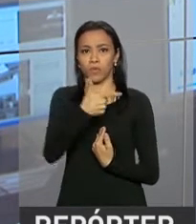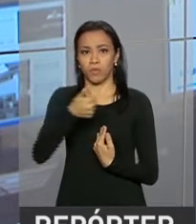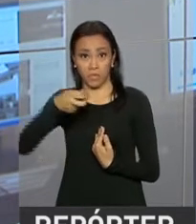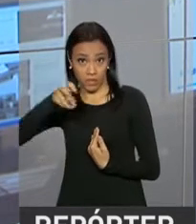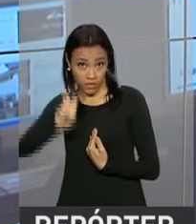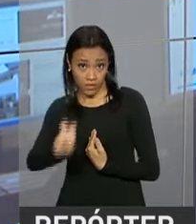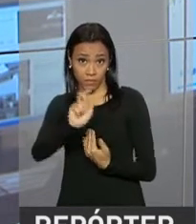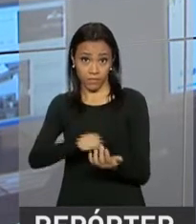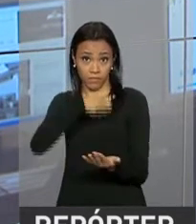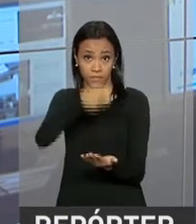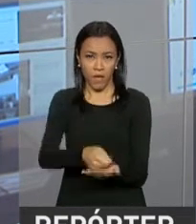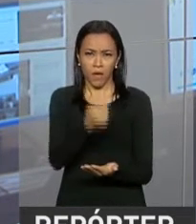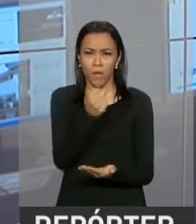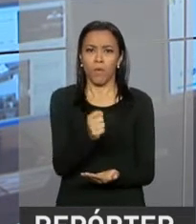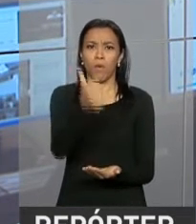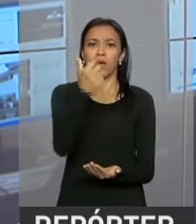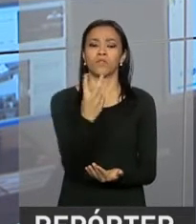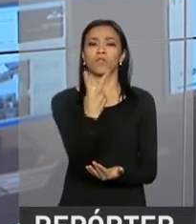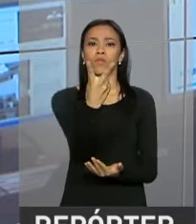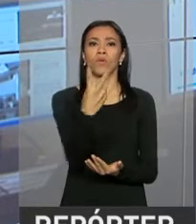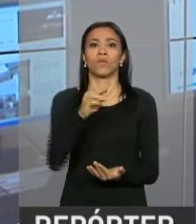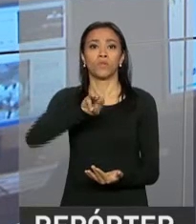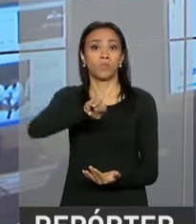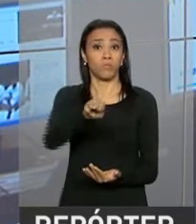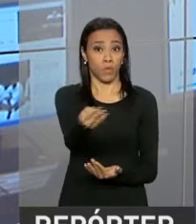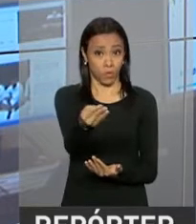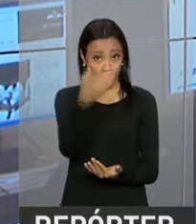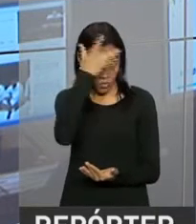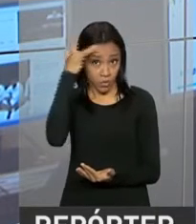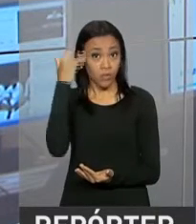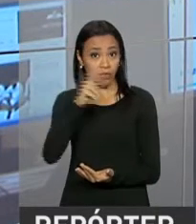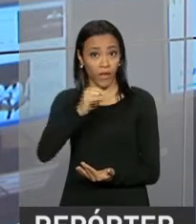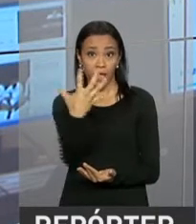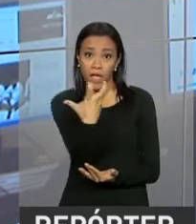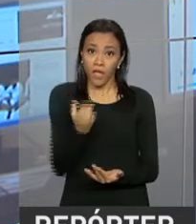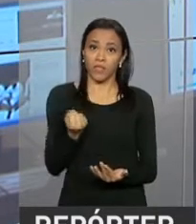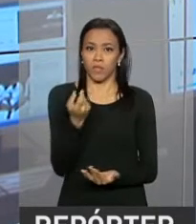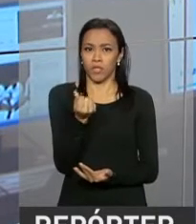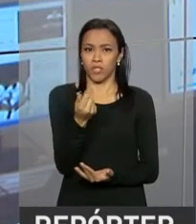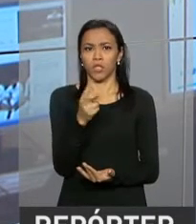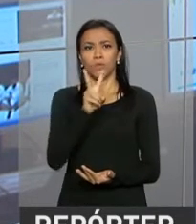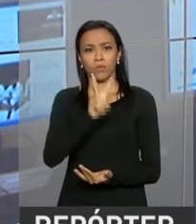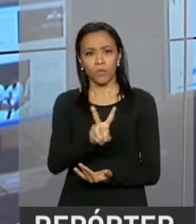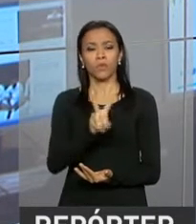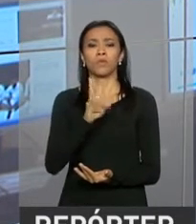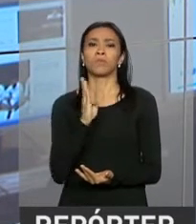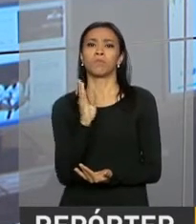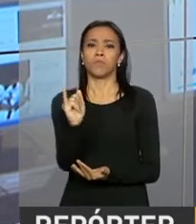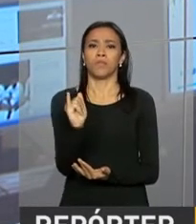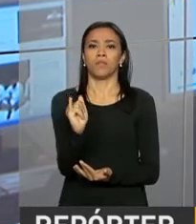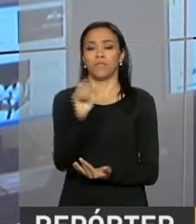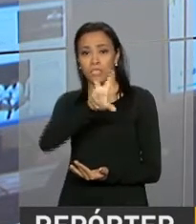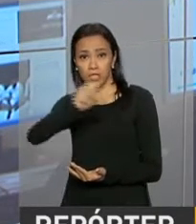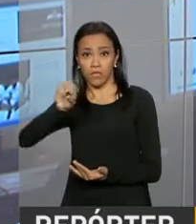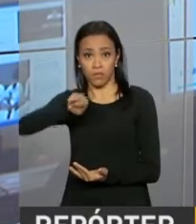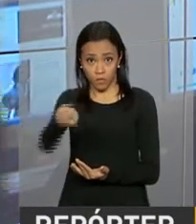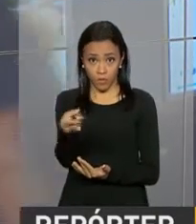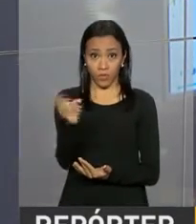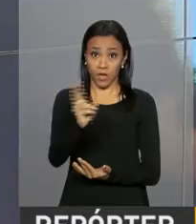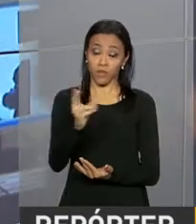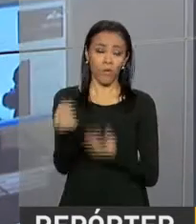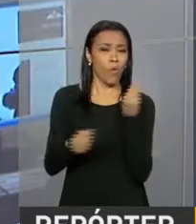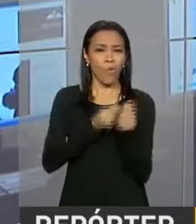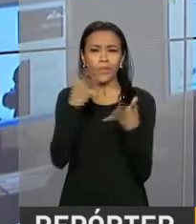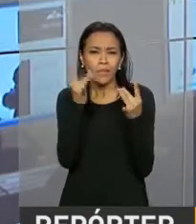quase 2 milhões de contribuintes vão receber um total de dois bilhões e meio de reais para saber os detalhes basta